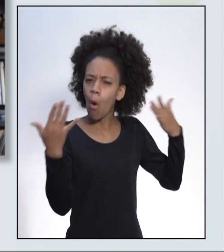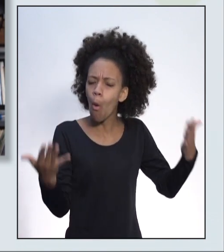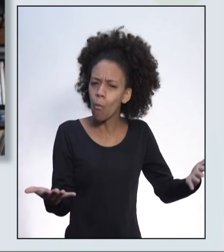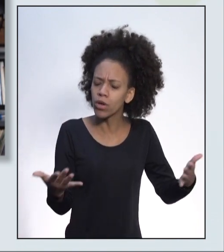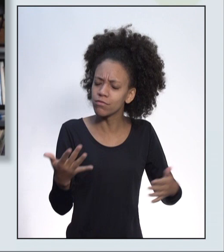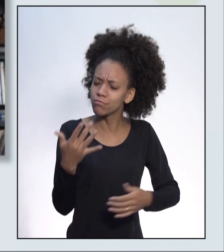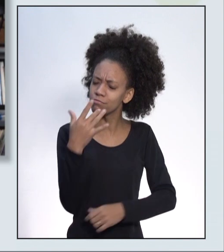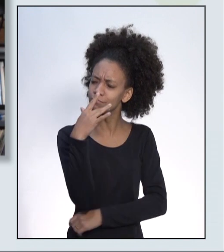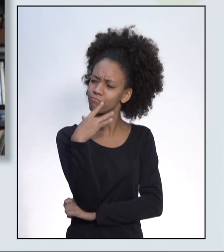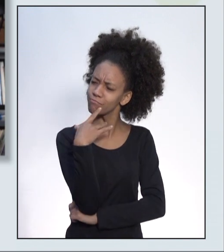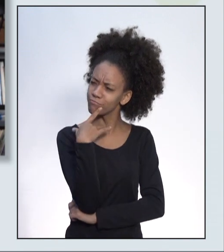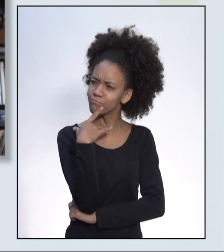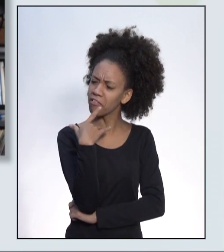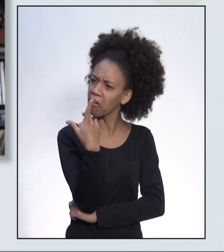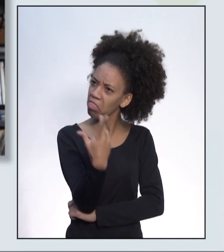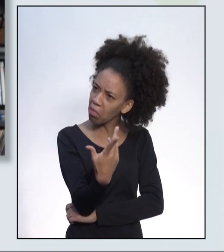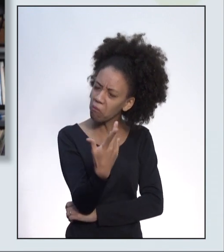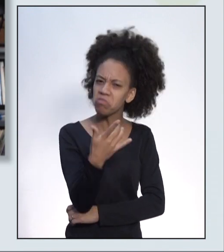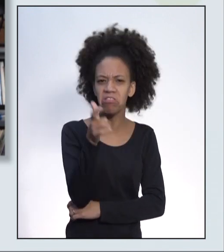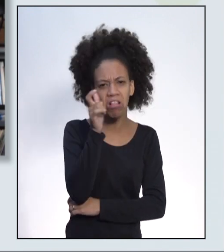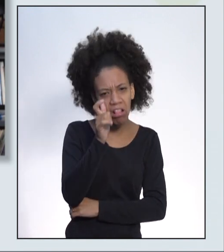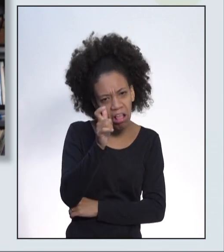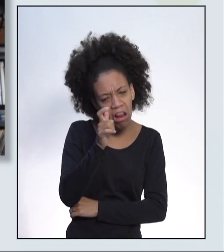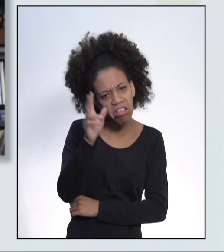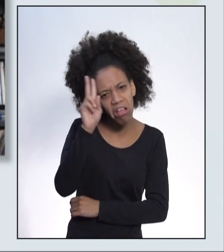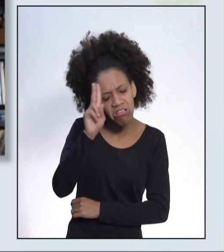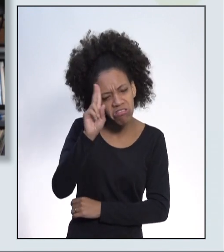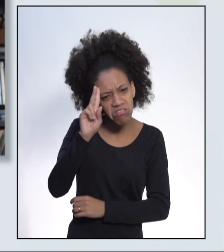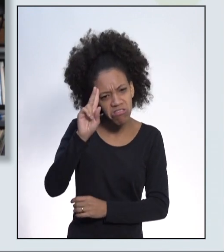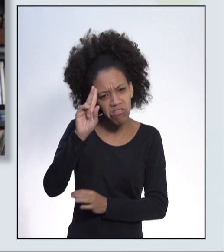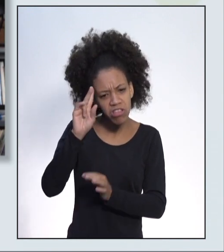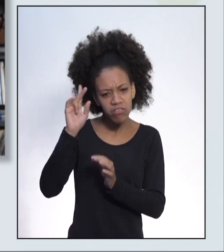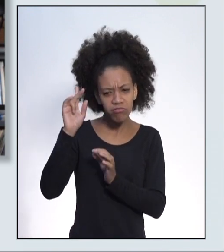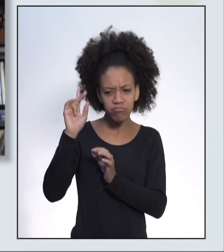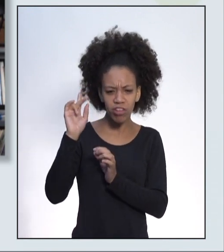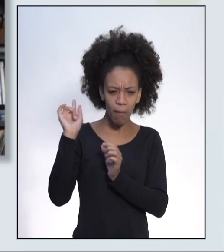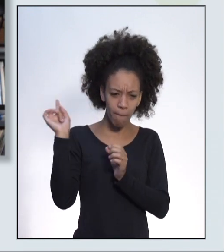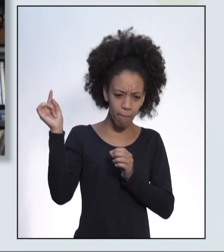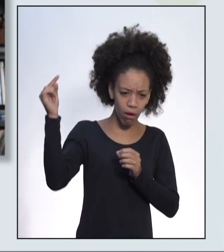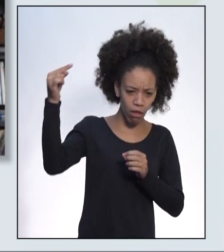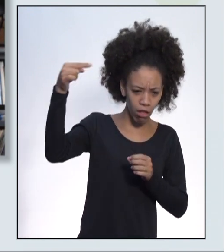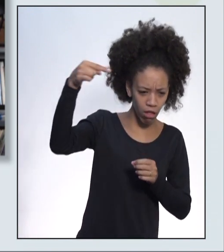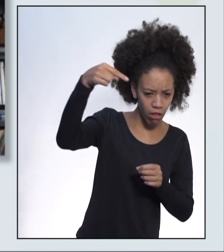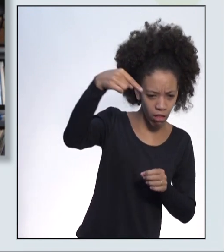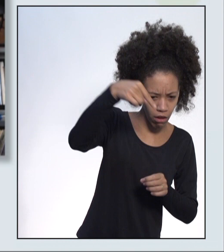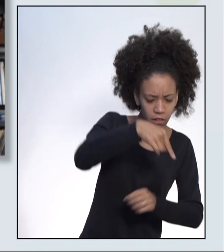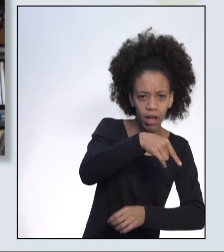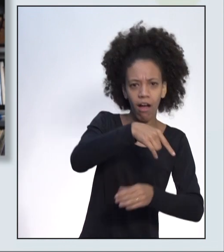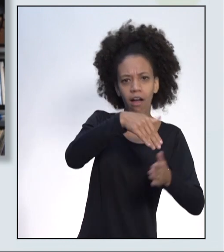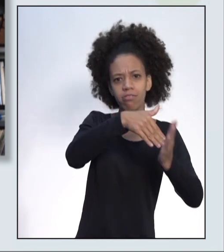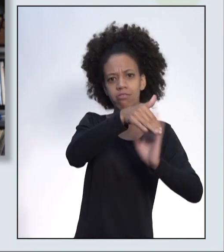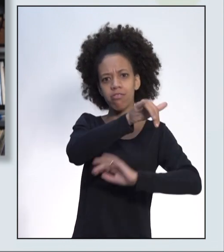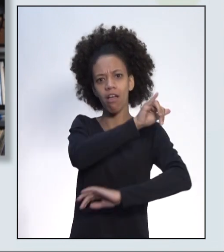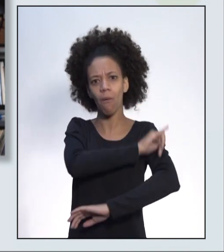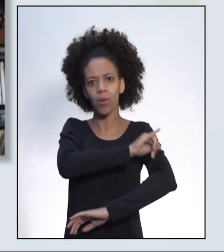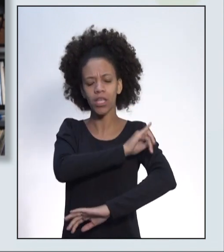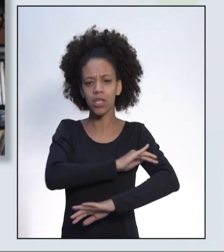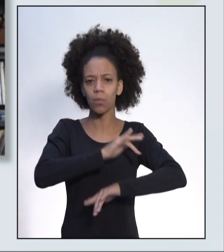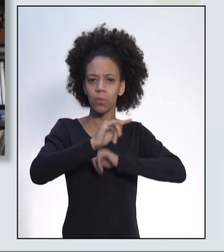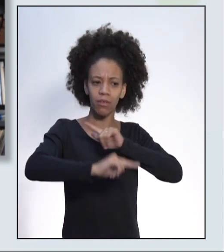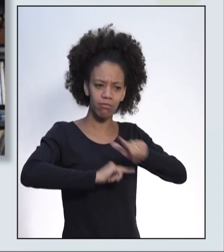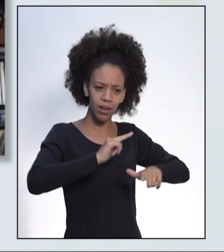que história interessante, né, cheia de aventuras, como é que eles foram chegar do Nordeste até o Rio e trabalhar com